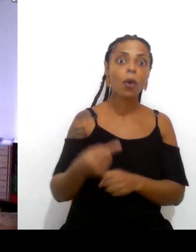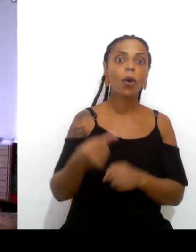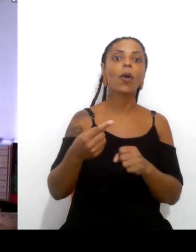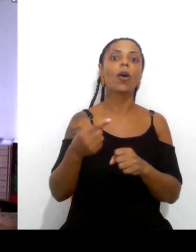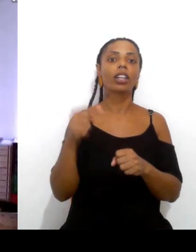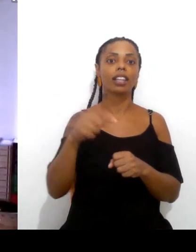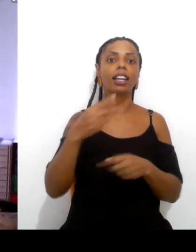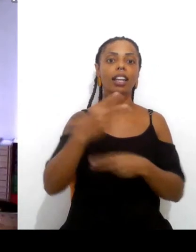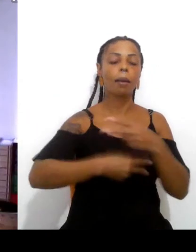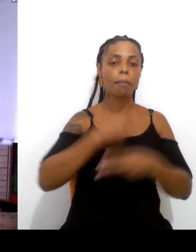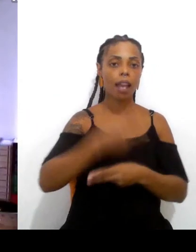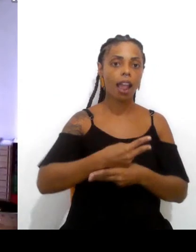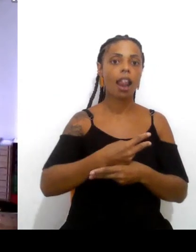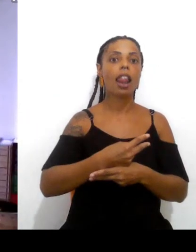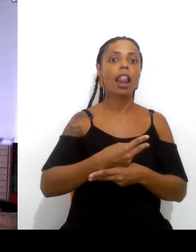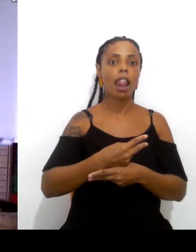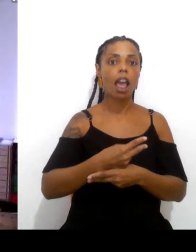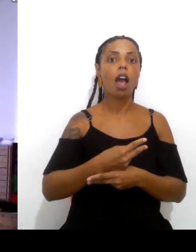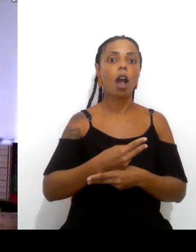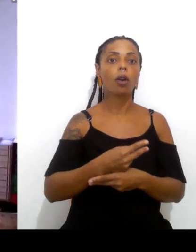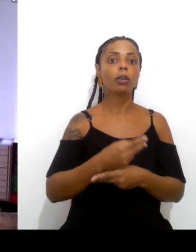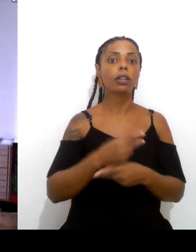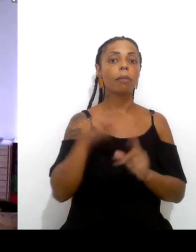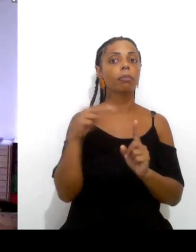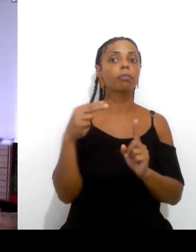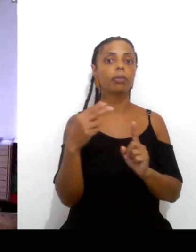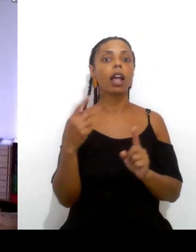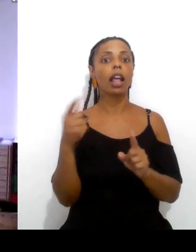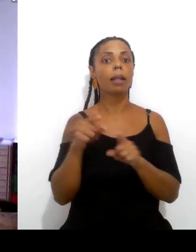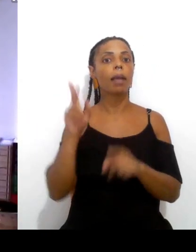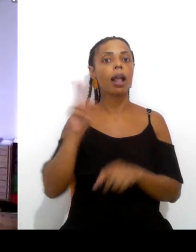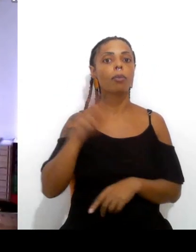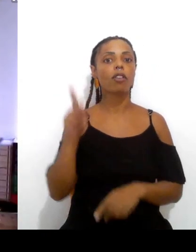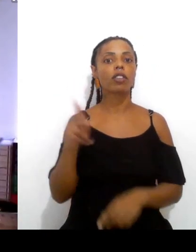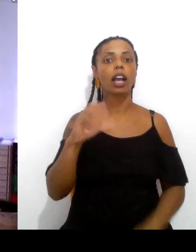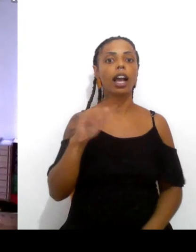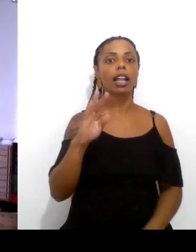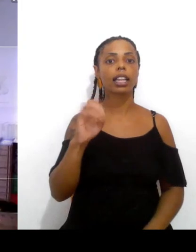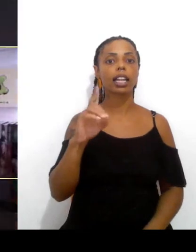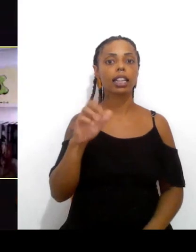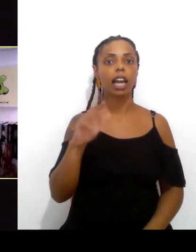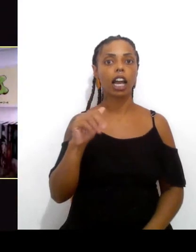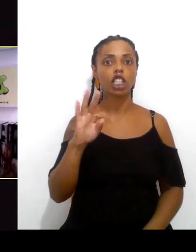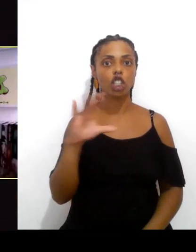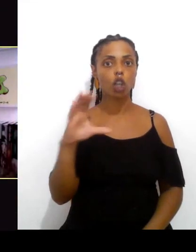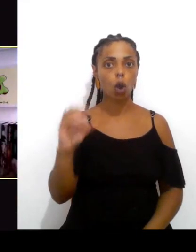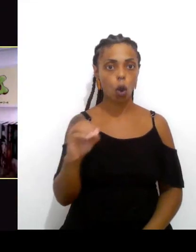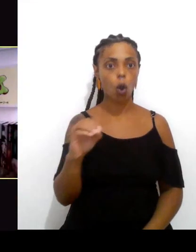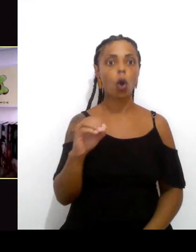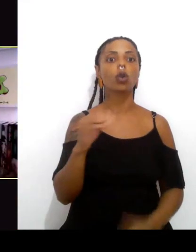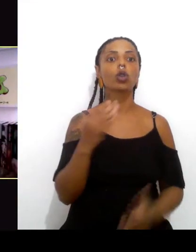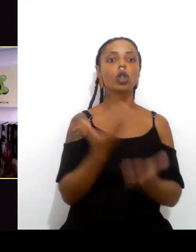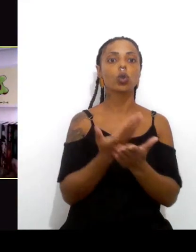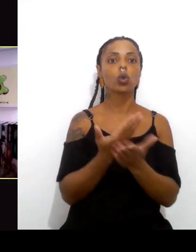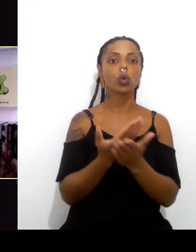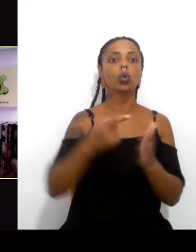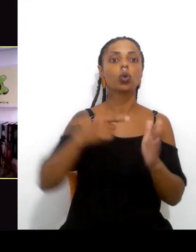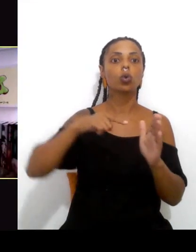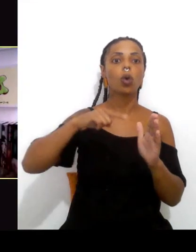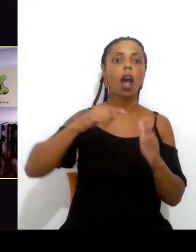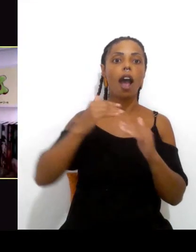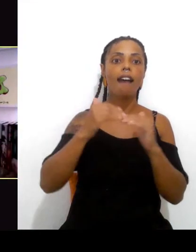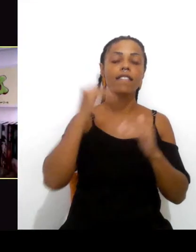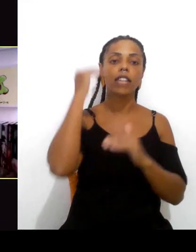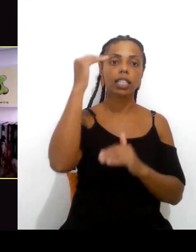perspectiva e quem off também é professor catedrático no instituto de estudos avançados da Universidade de São Paulo e foi